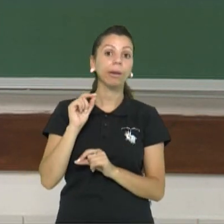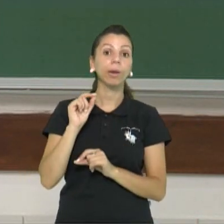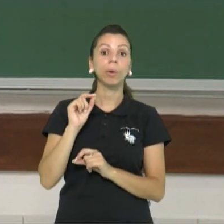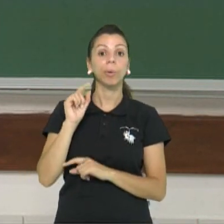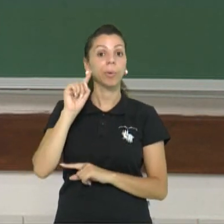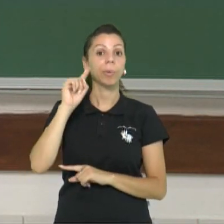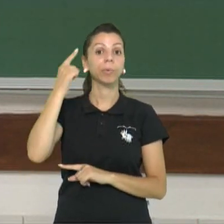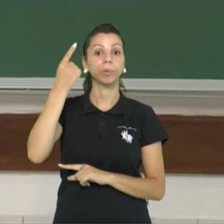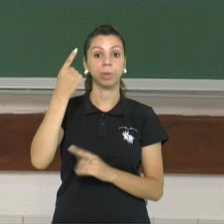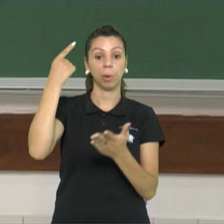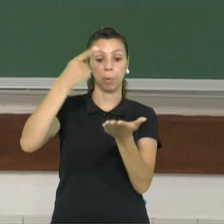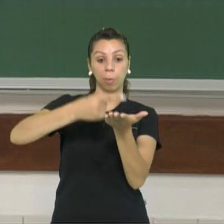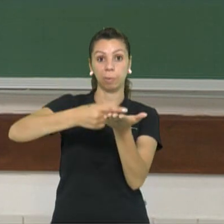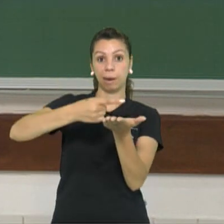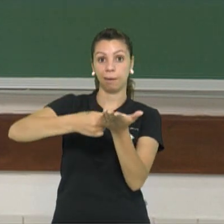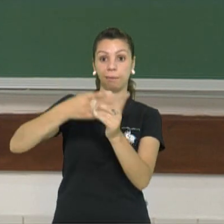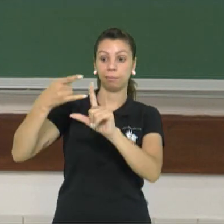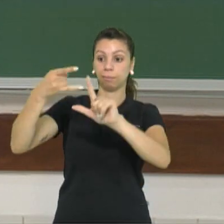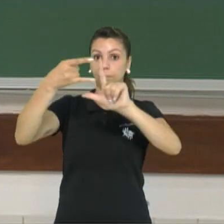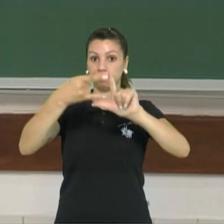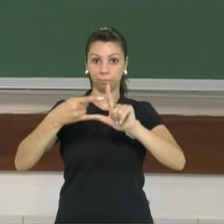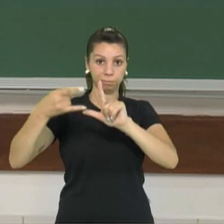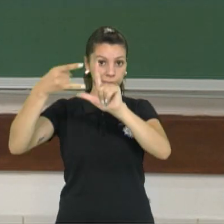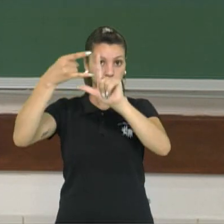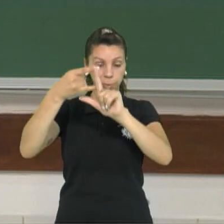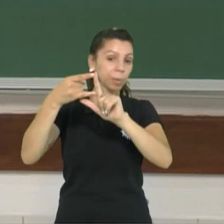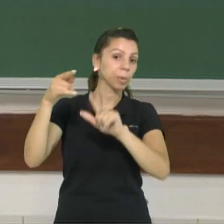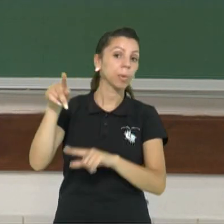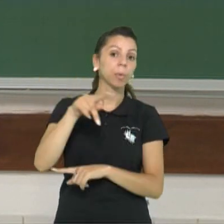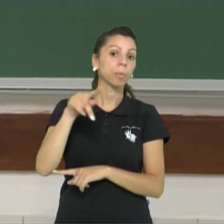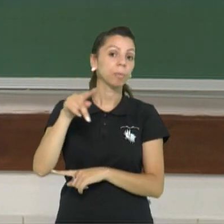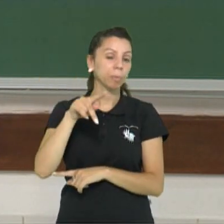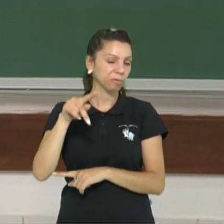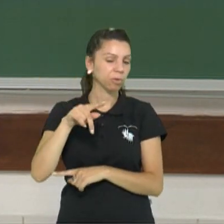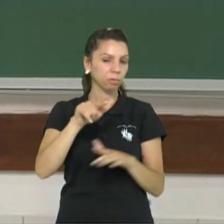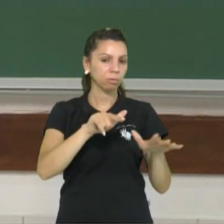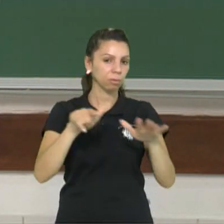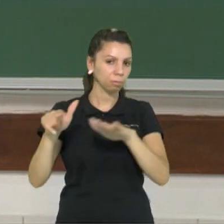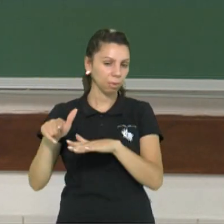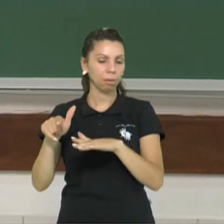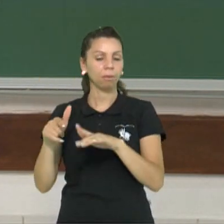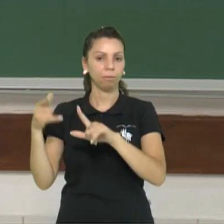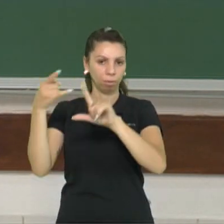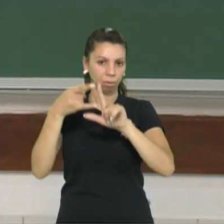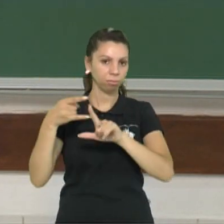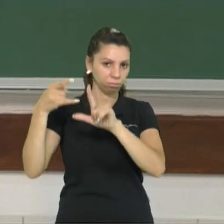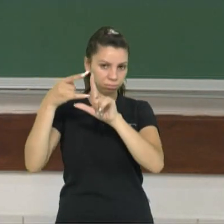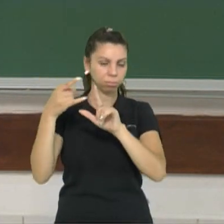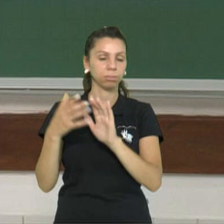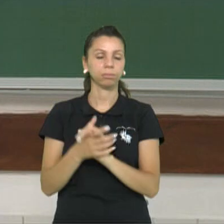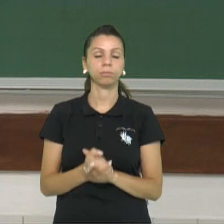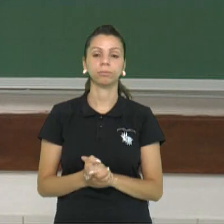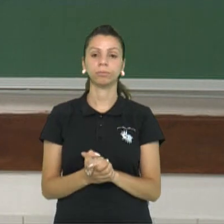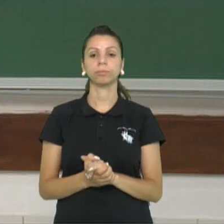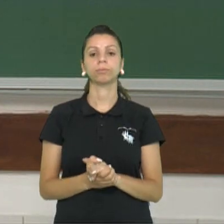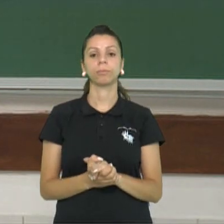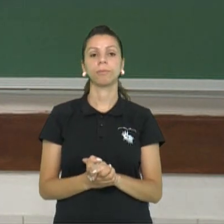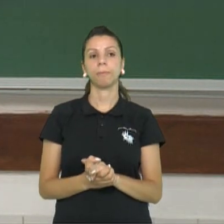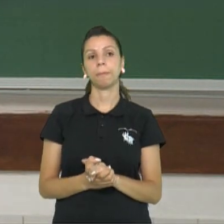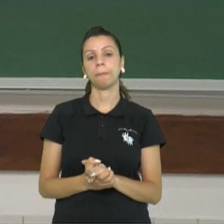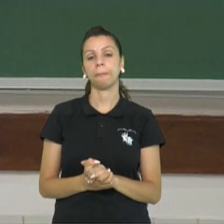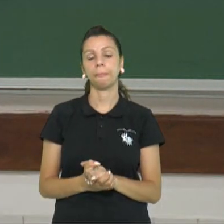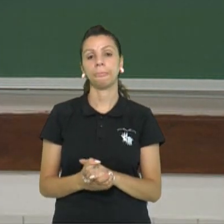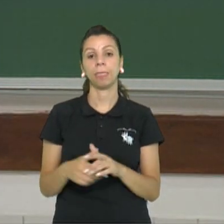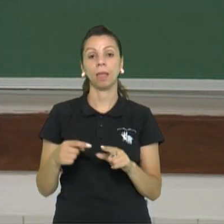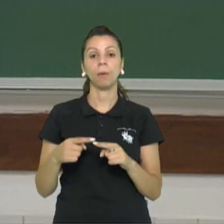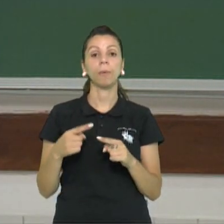dos meetings das aulas, das reuniões que seu professor realiza aí semanalmente, ok? Então, veremos aí. Na